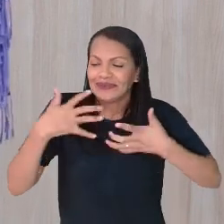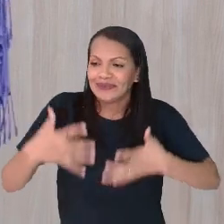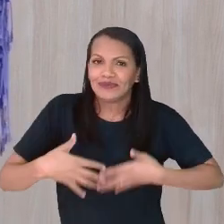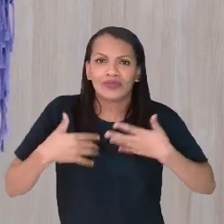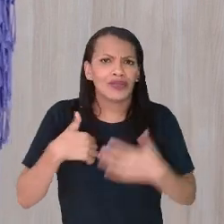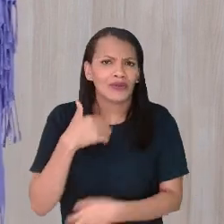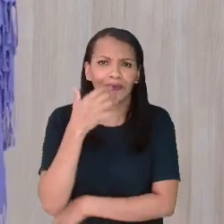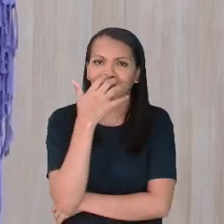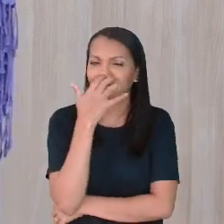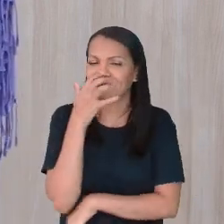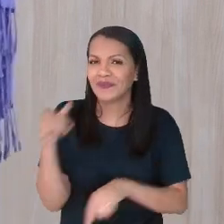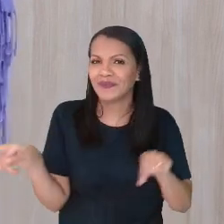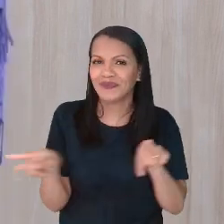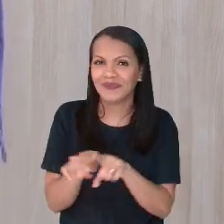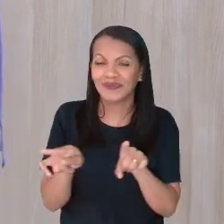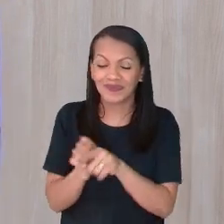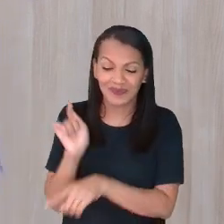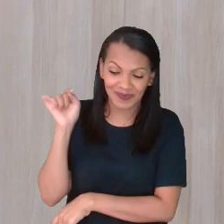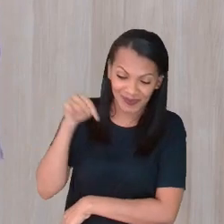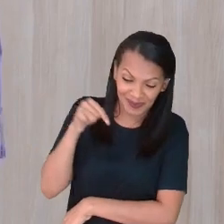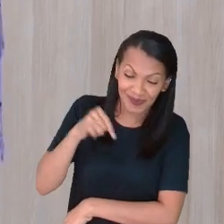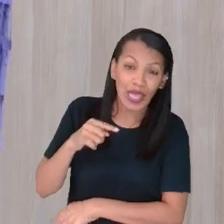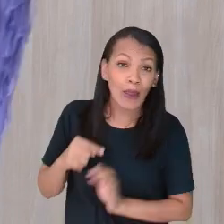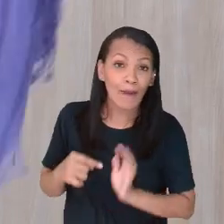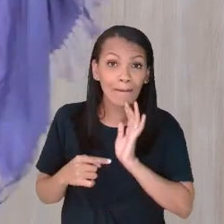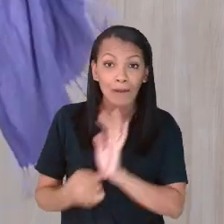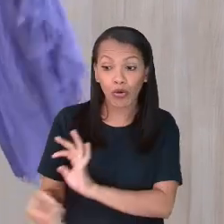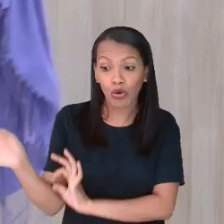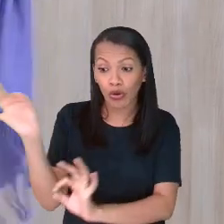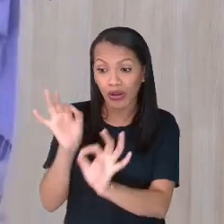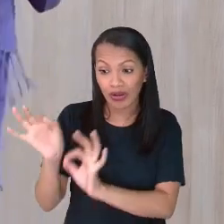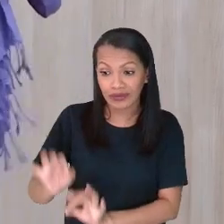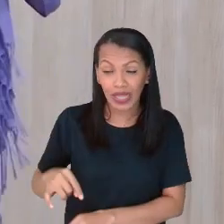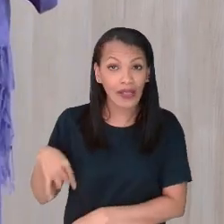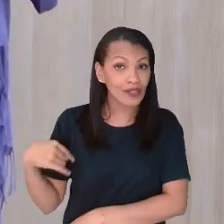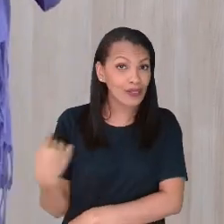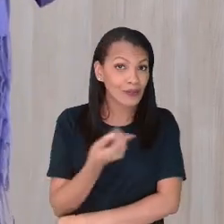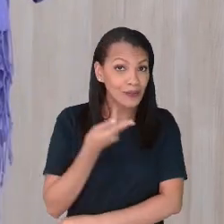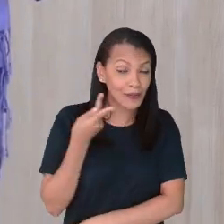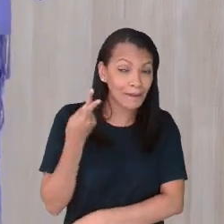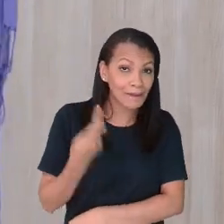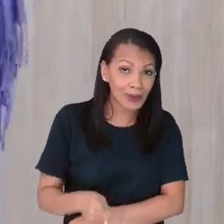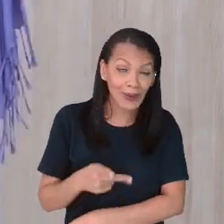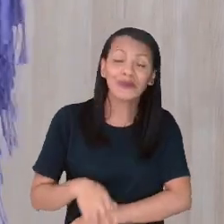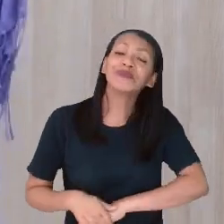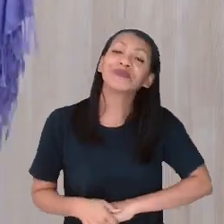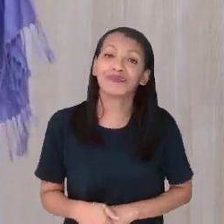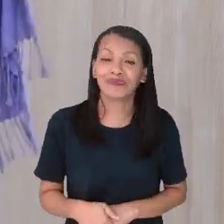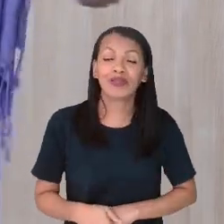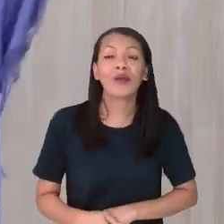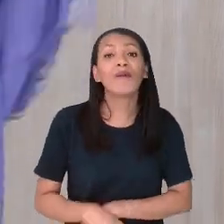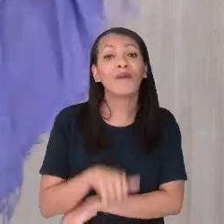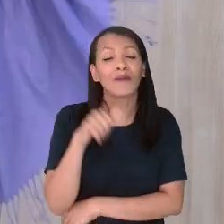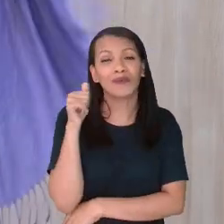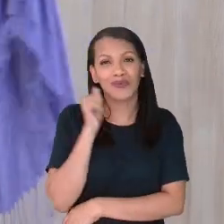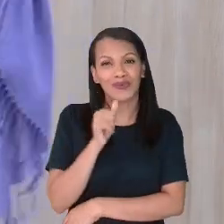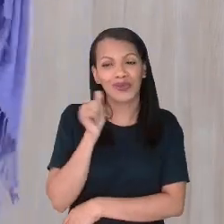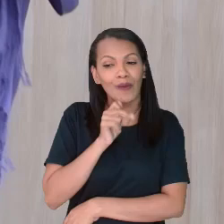eu me encanto de estar aqui mostrando uma produção nossa, de uma arte